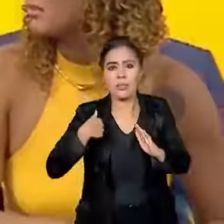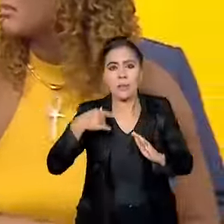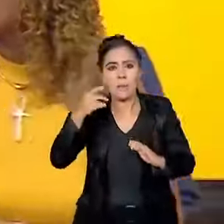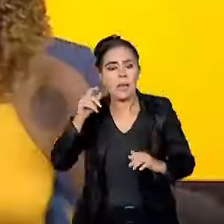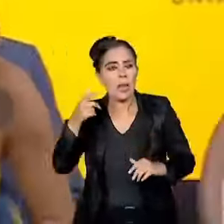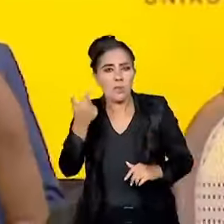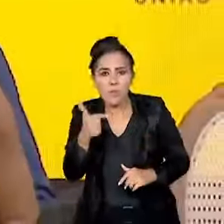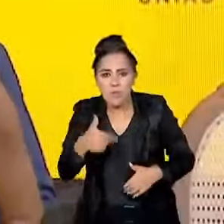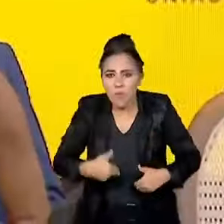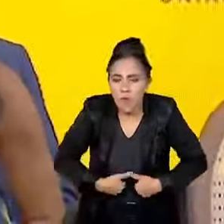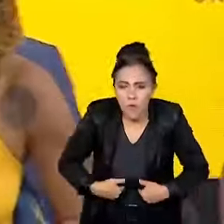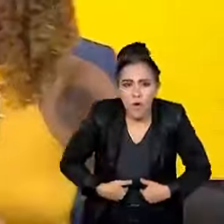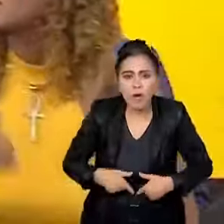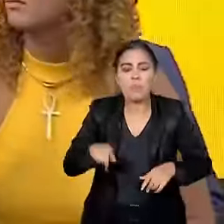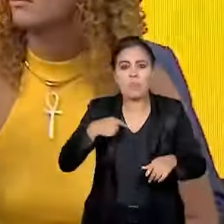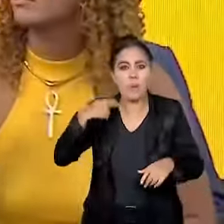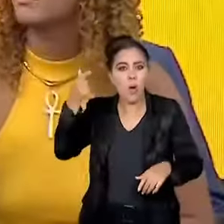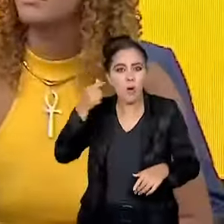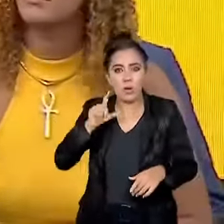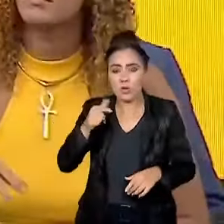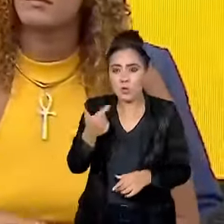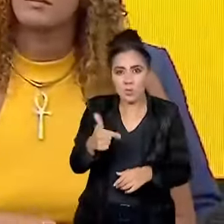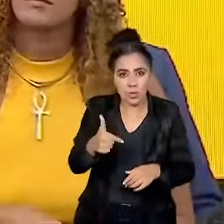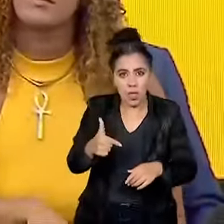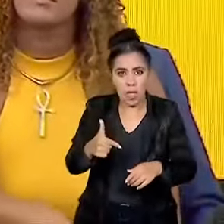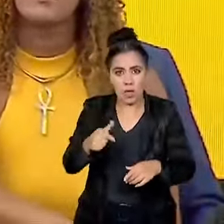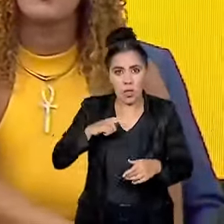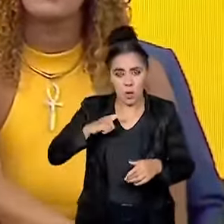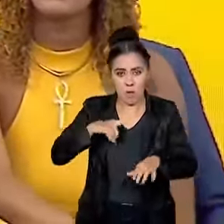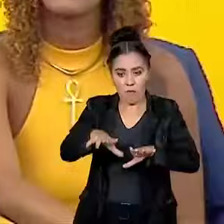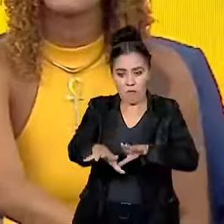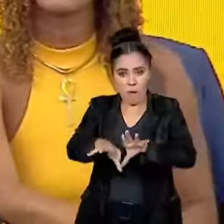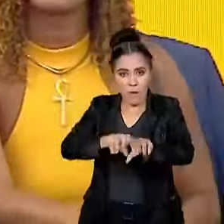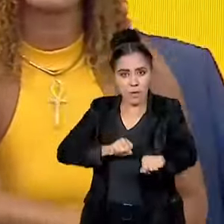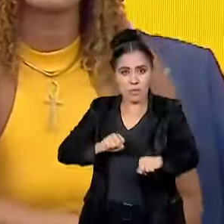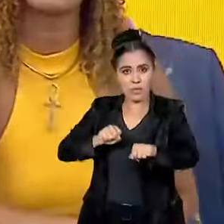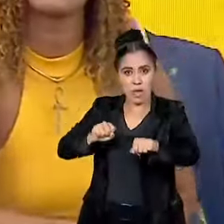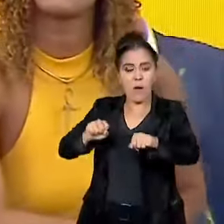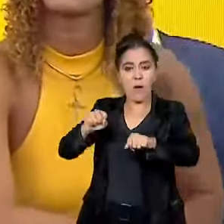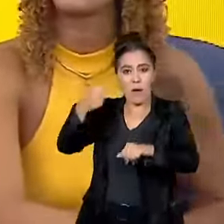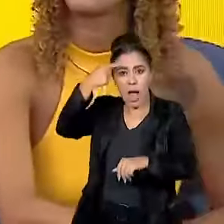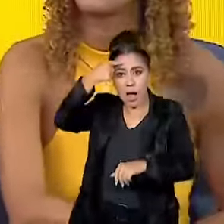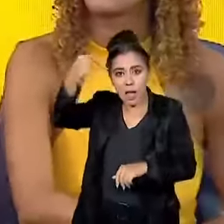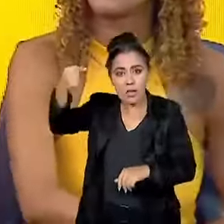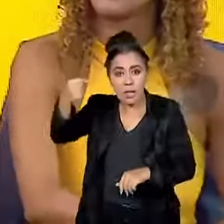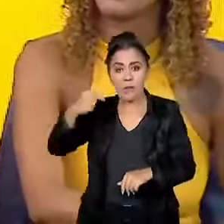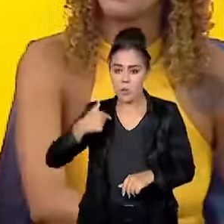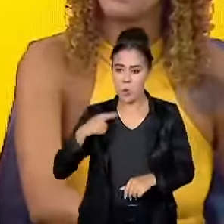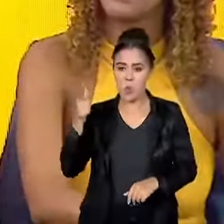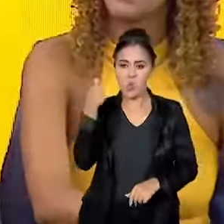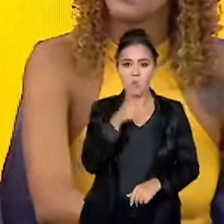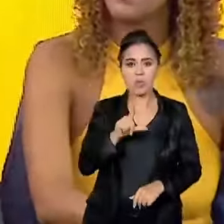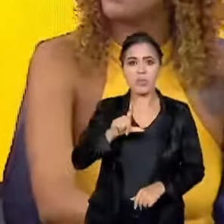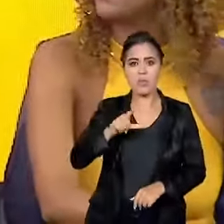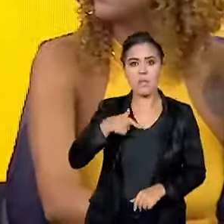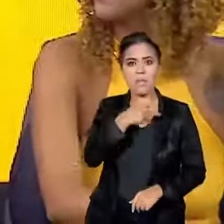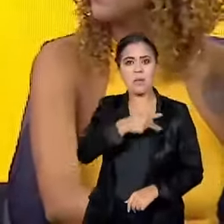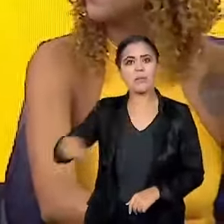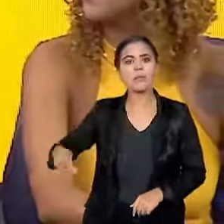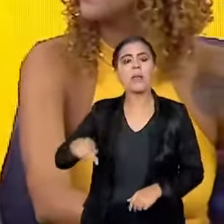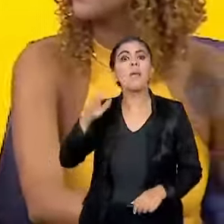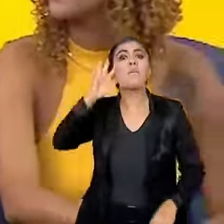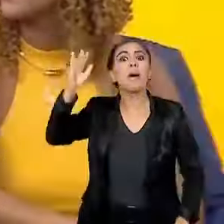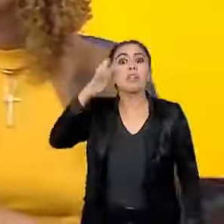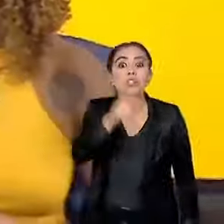curso universitário, cheguei à presidenta da República, imagino que vocês podem ser na vida,